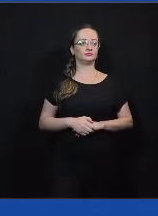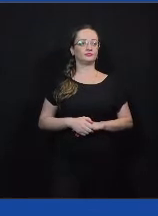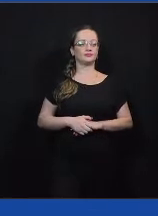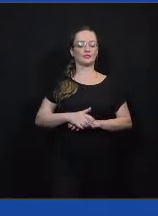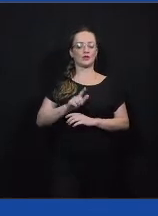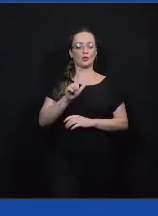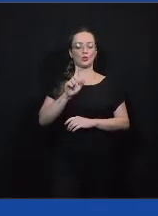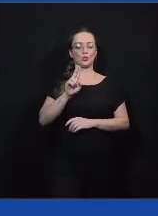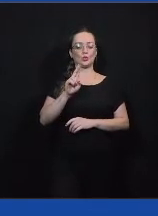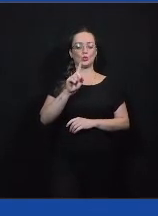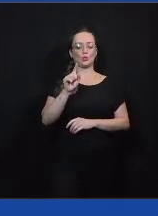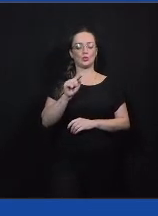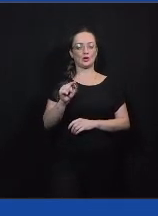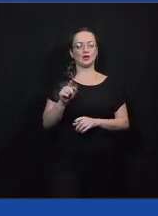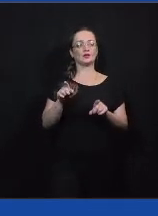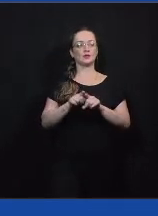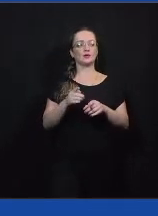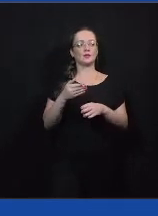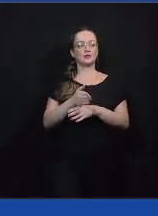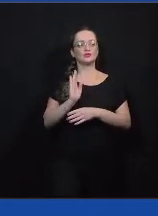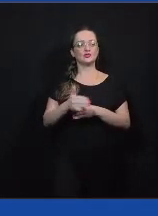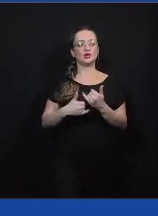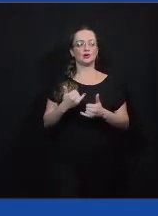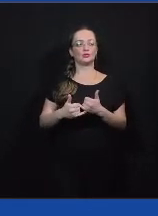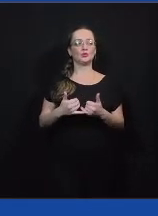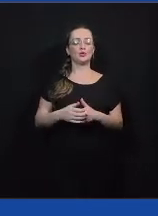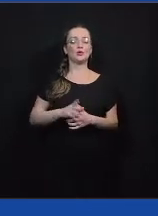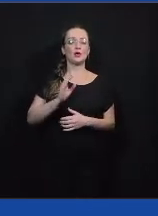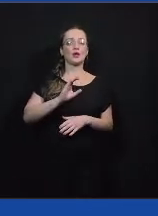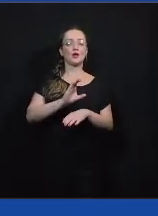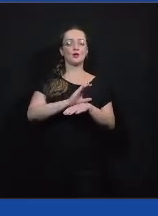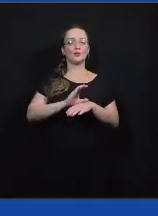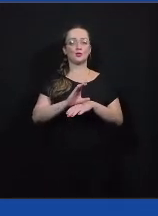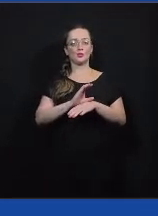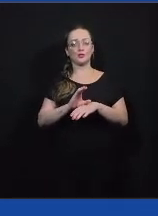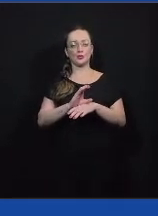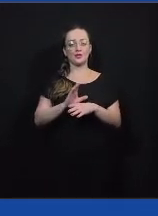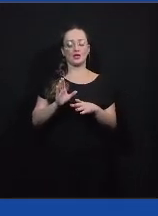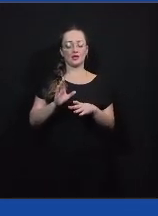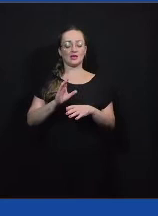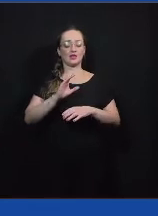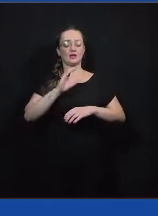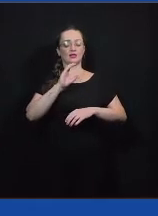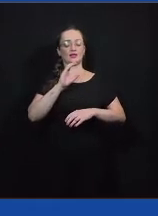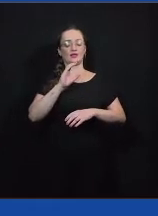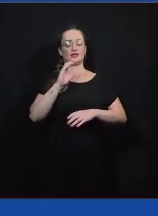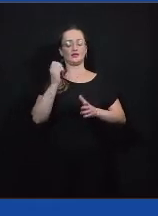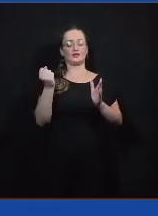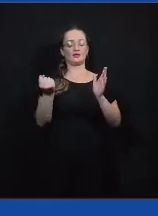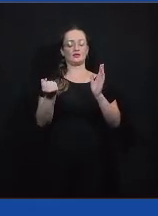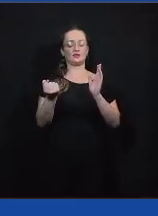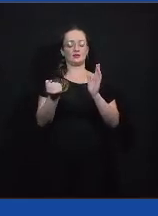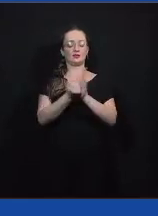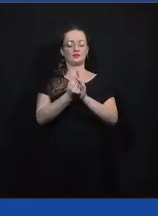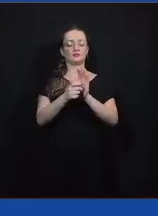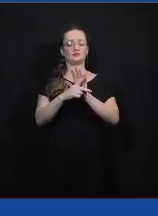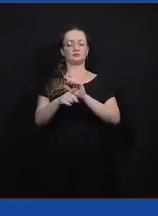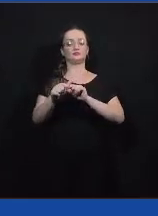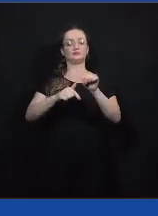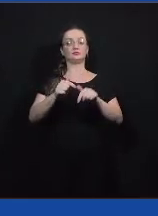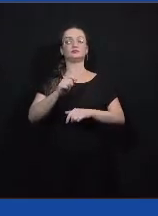que tá aqui no chat para a gente já participa do jogo hoje são brasileiros do trabalho a b c ou B